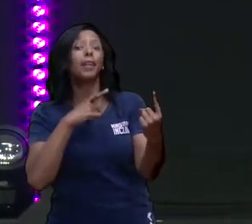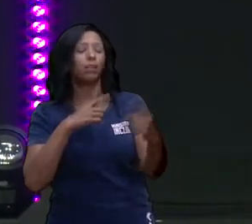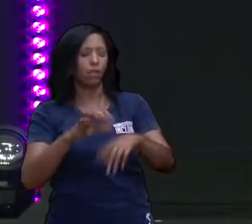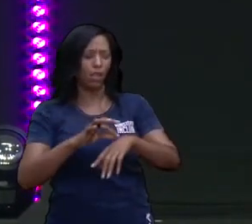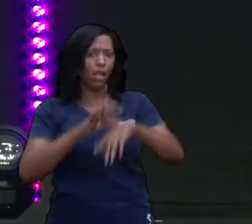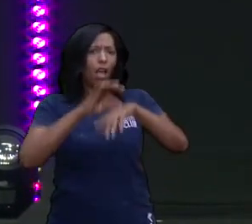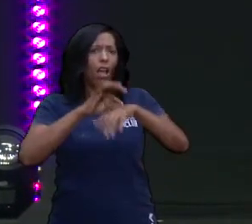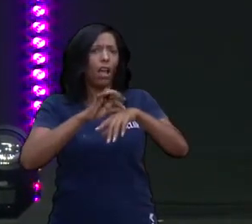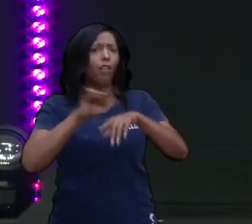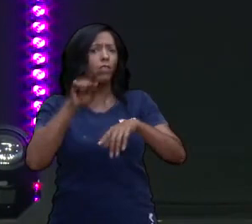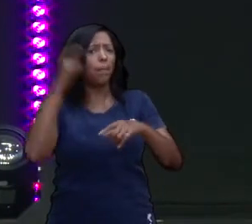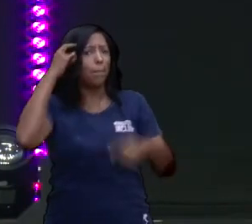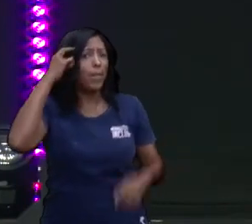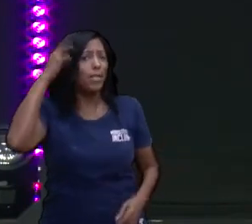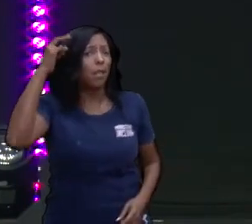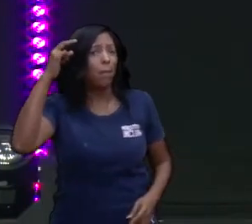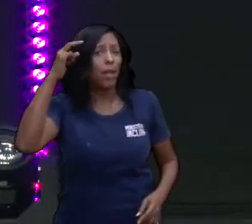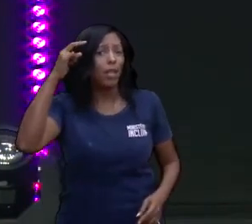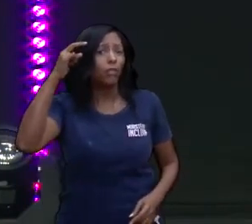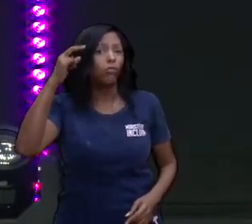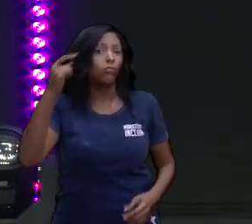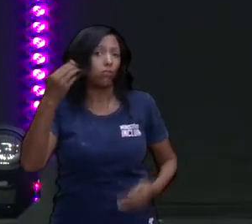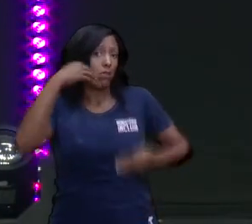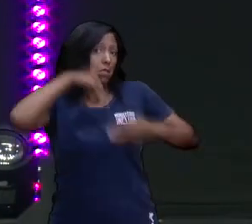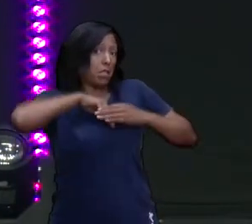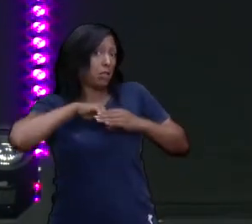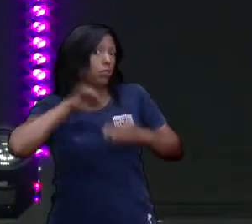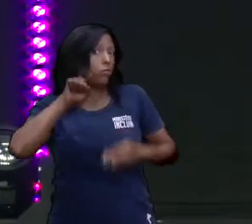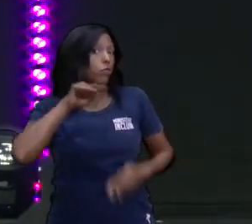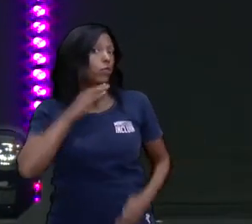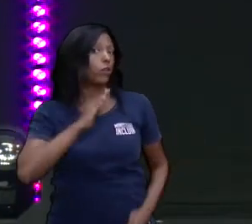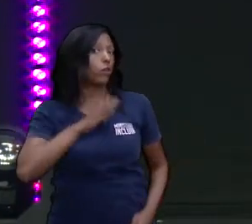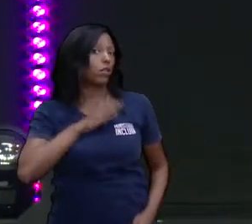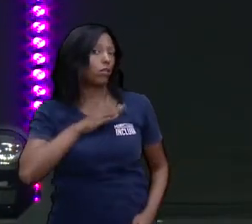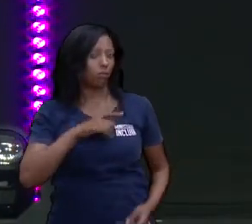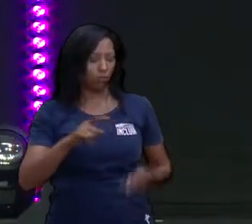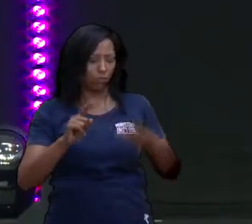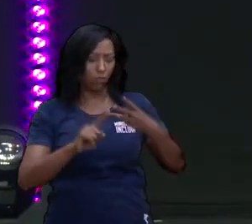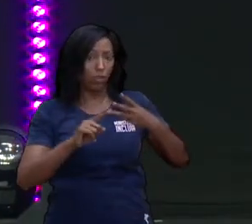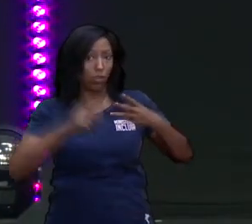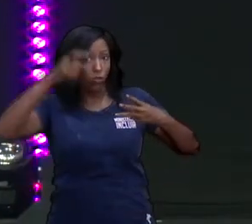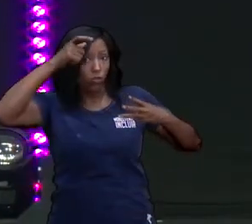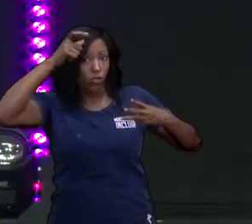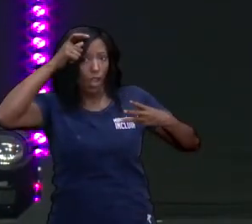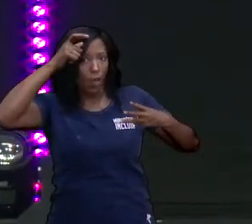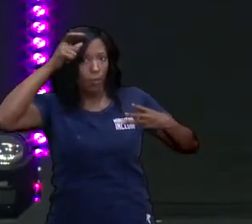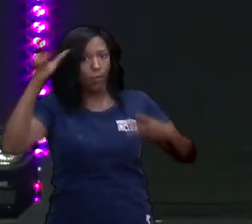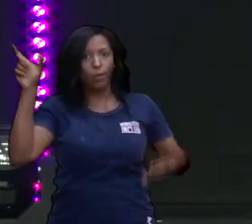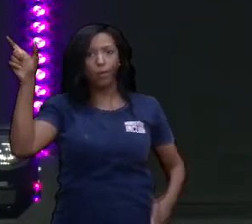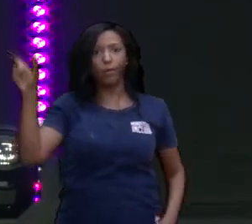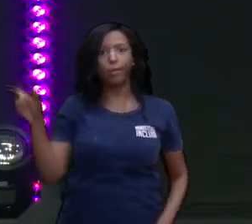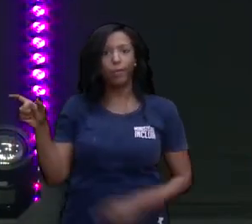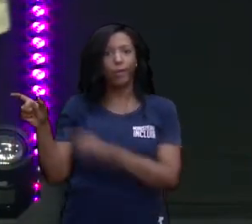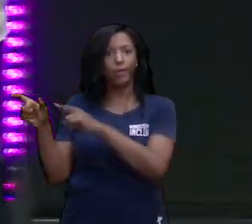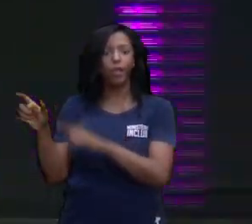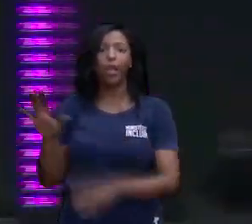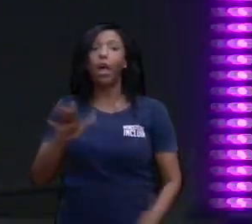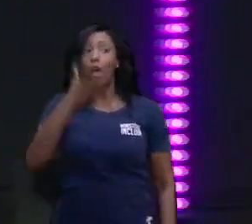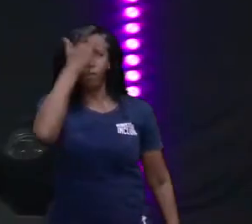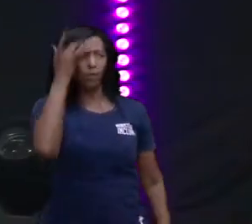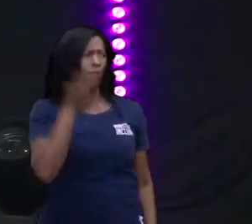é a maldade que vem de dentro de você e o diabo esse personagem mas só que muita gente